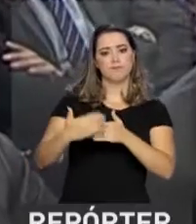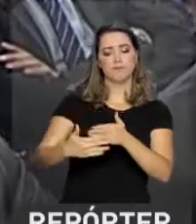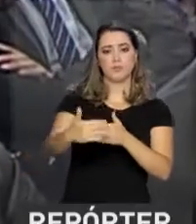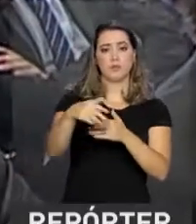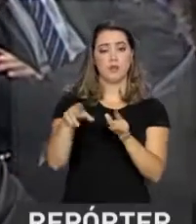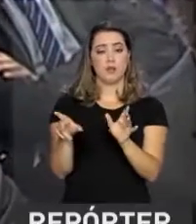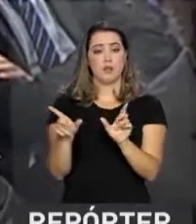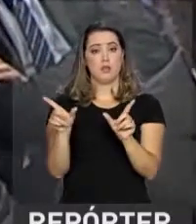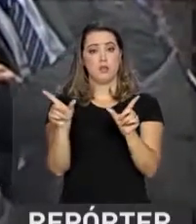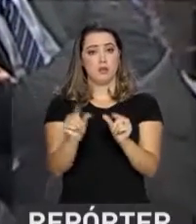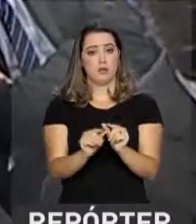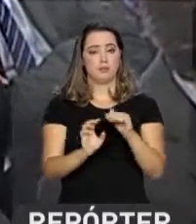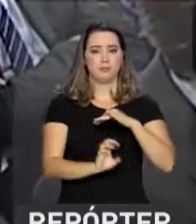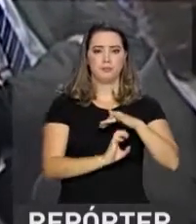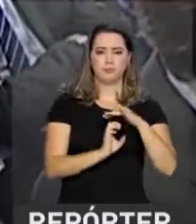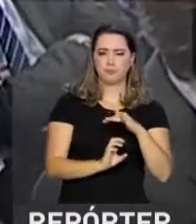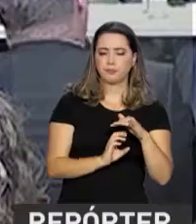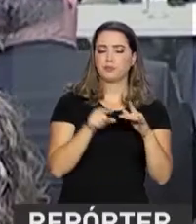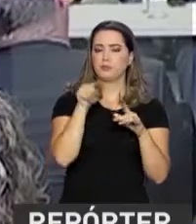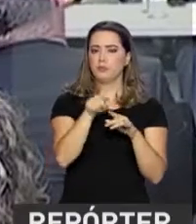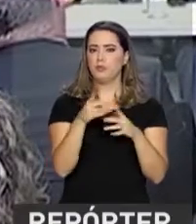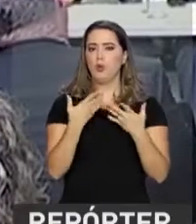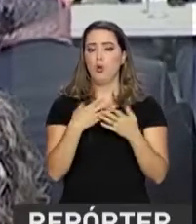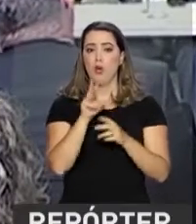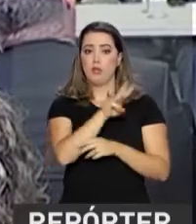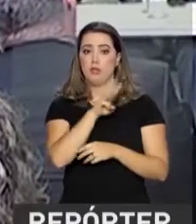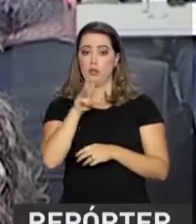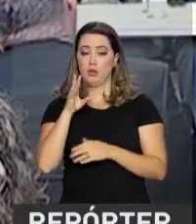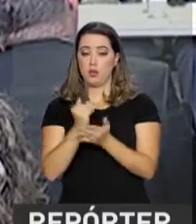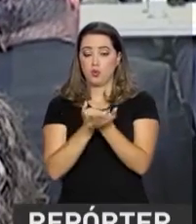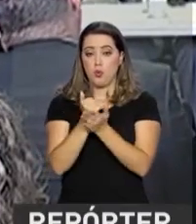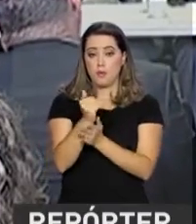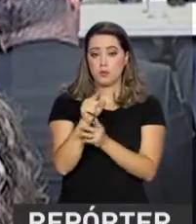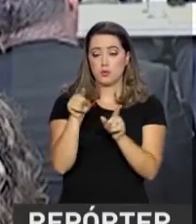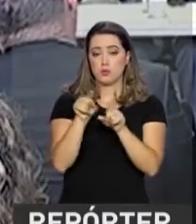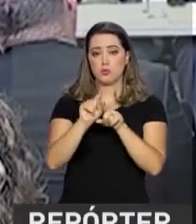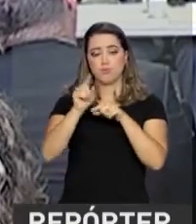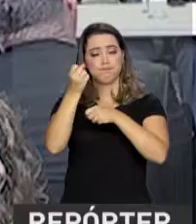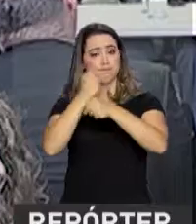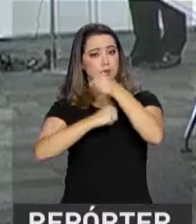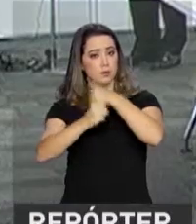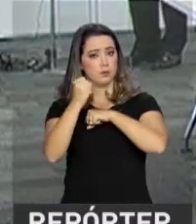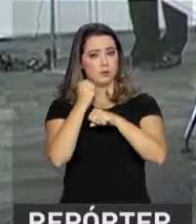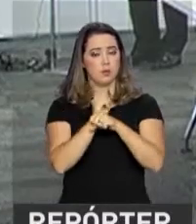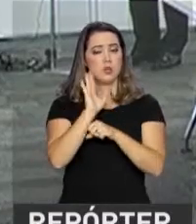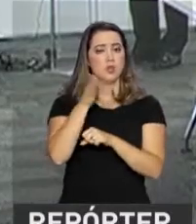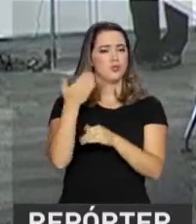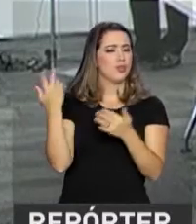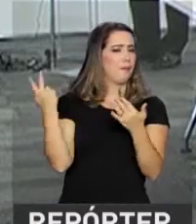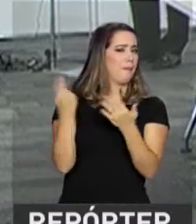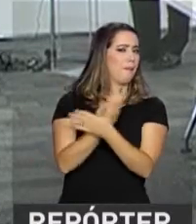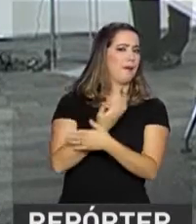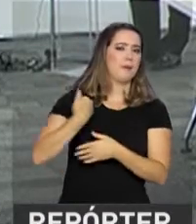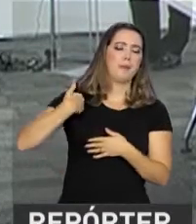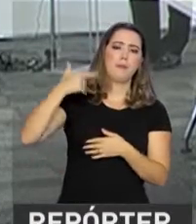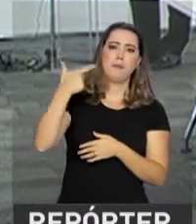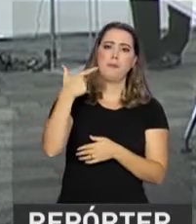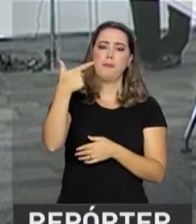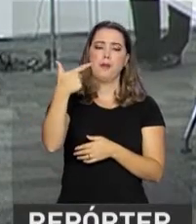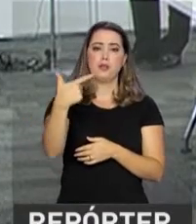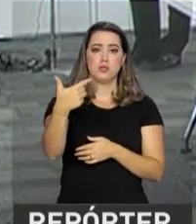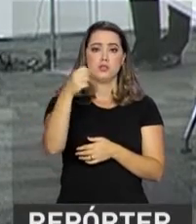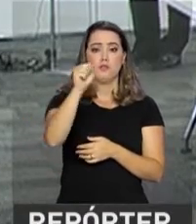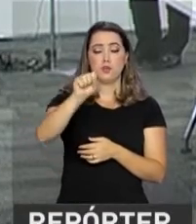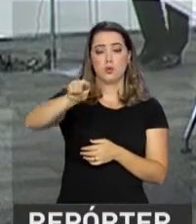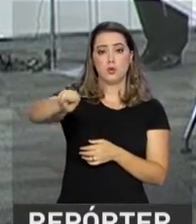da pequena e microempresa o canal que entrou em funcionamento no ano passado já realizou mais de 21 8